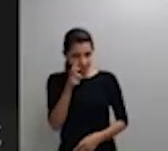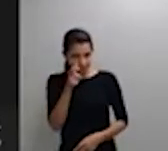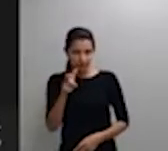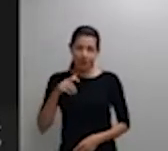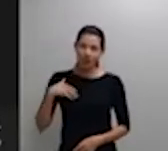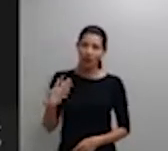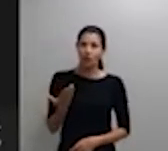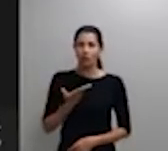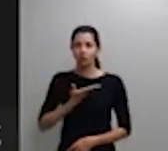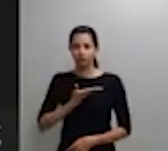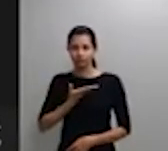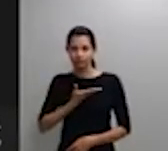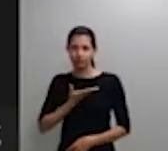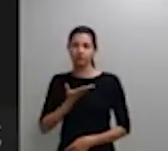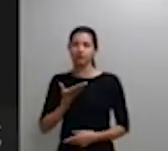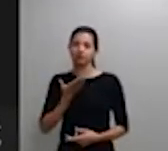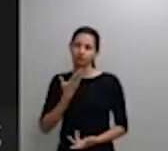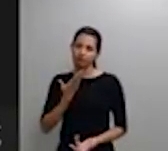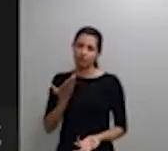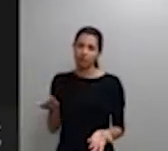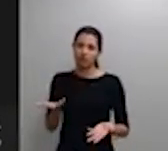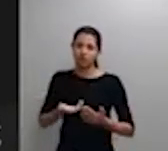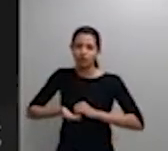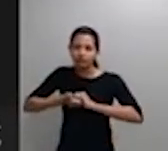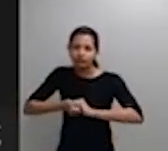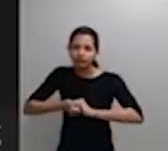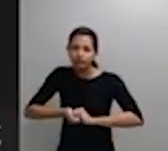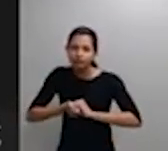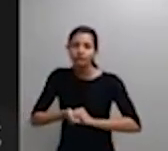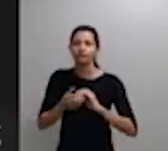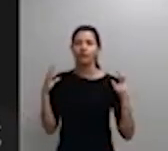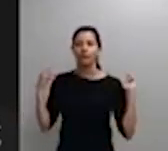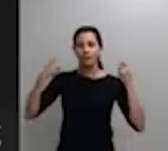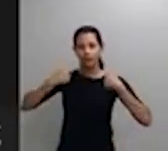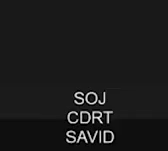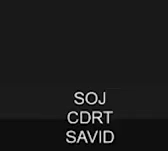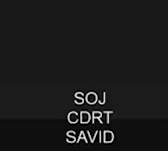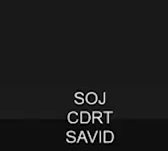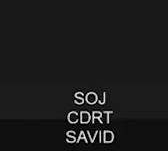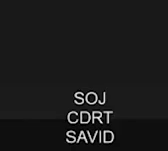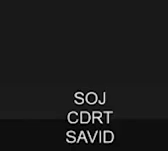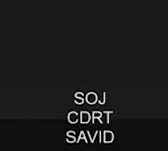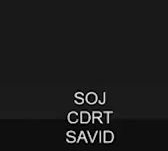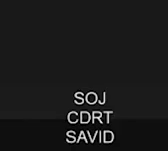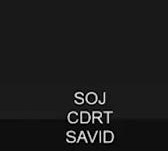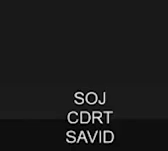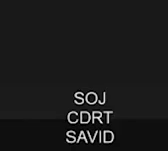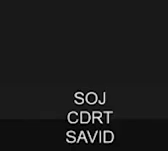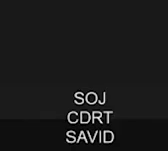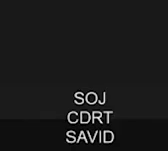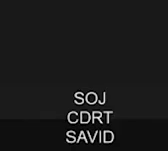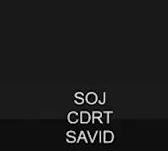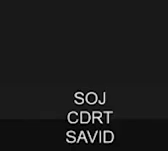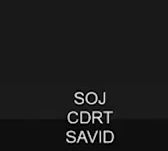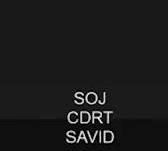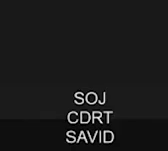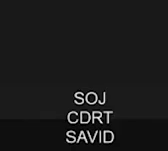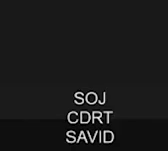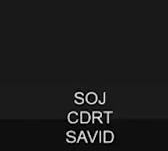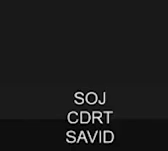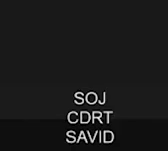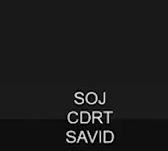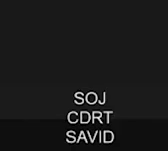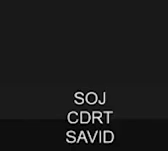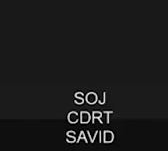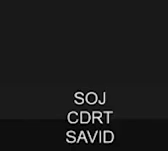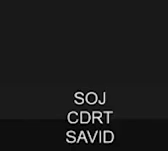colegiadas mais da metade delas 179 mil foram term nativas as demais foram decisões interlocutórias e despachos